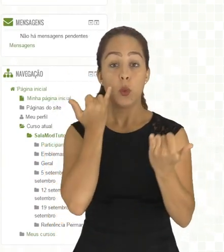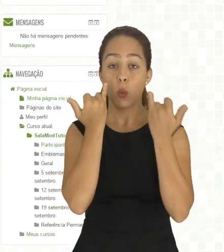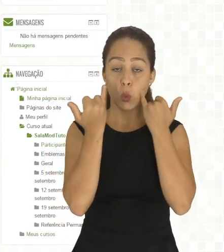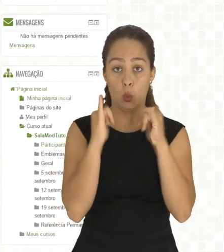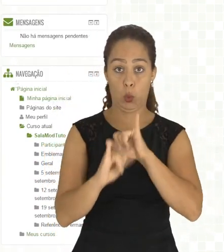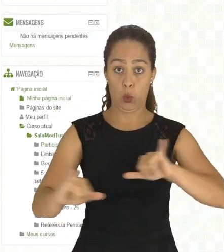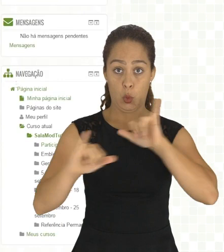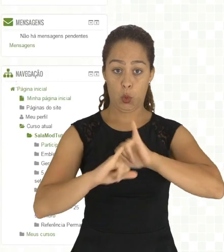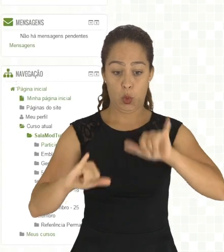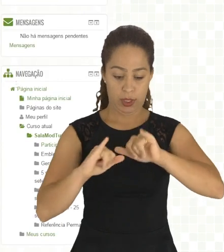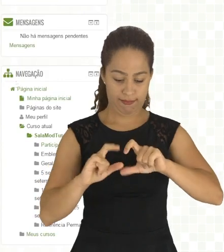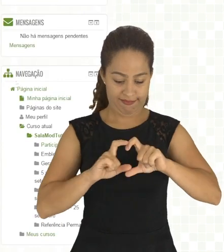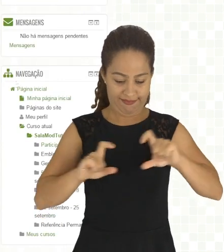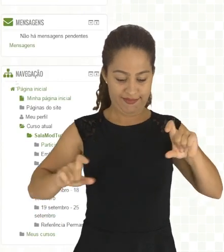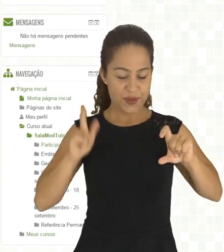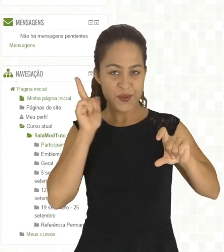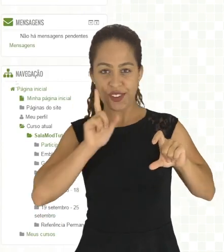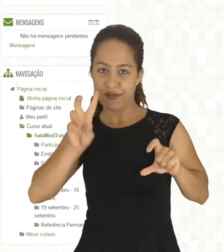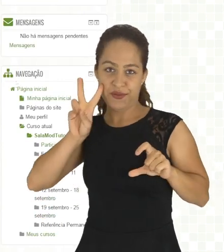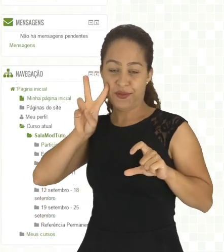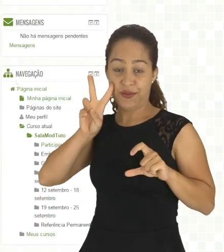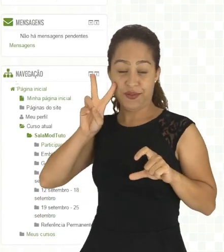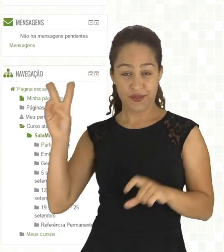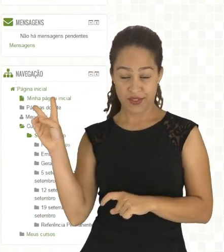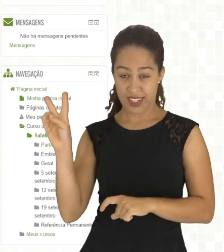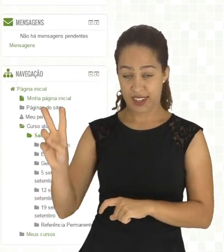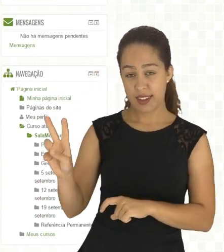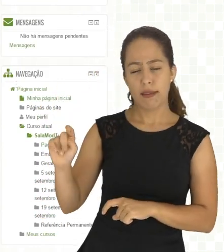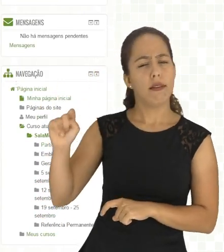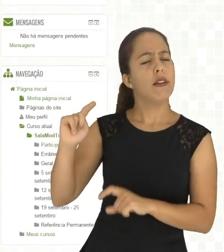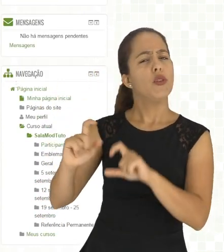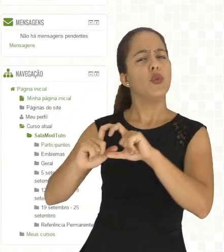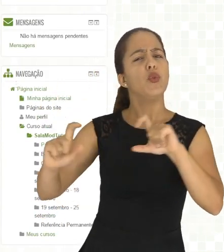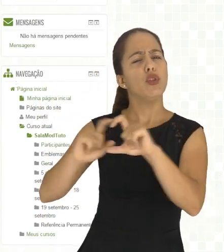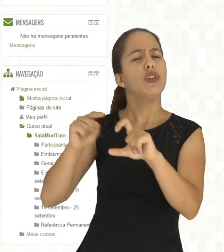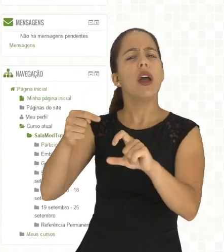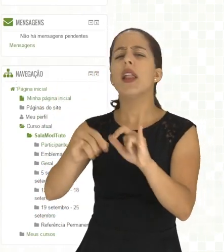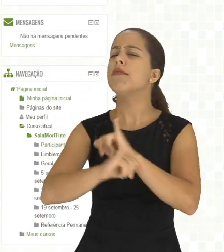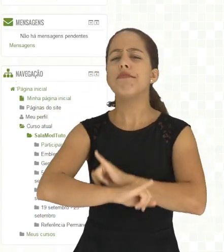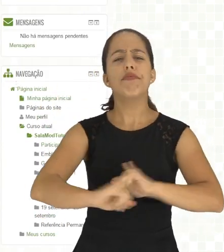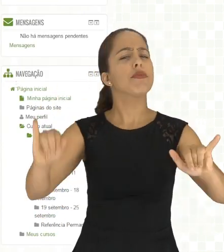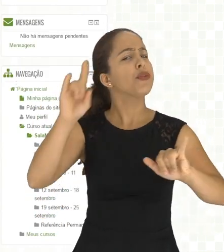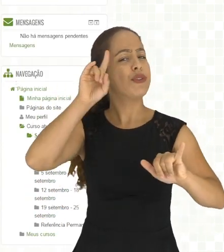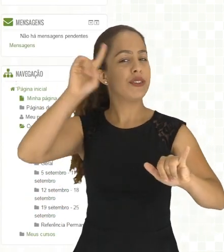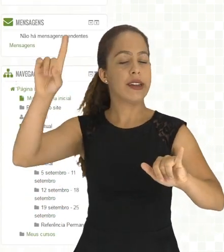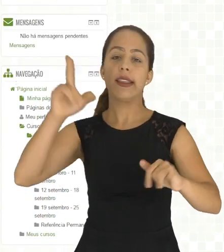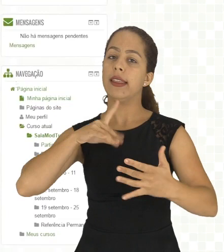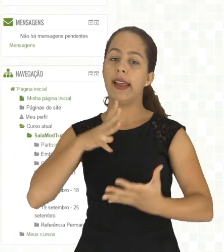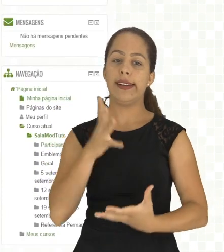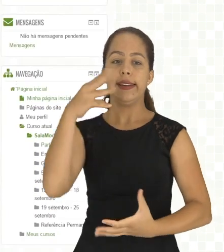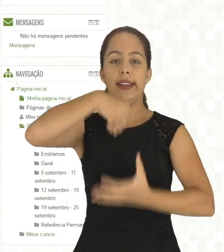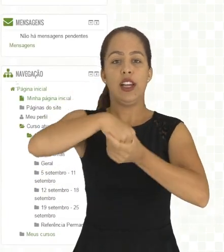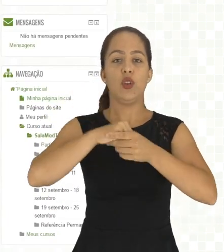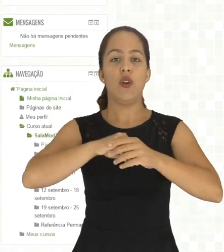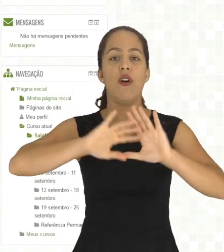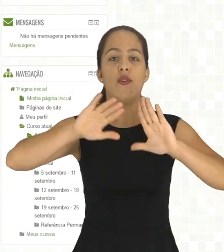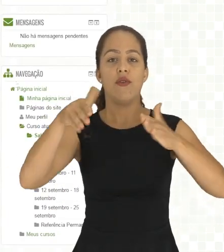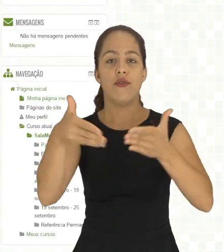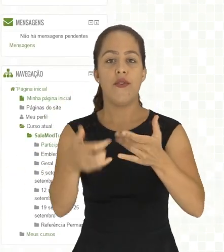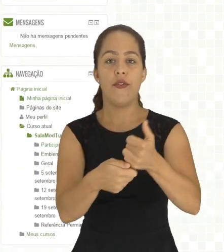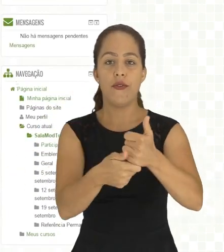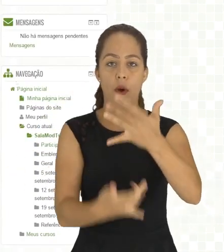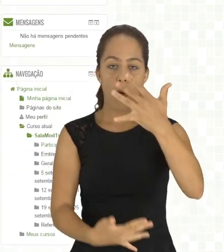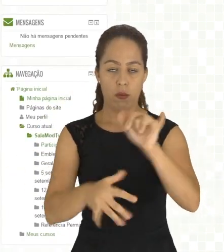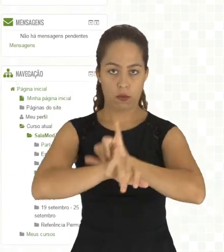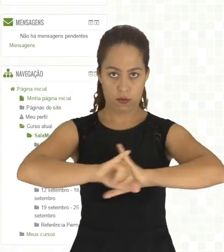da notícia consegue visualizar quando ela foi publicada que são as notícias que são publicadas no fórum de notícias